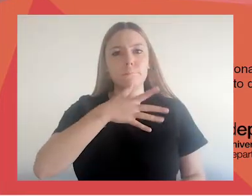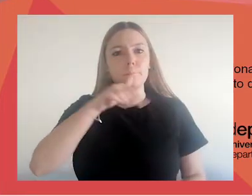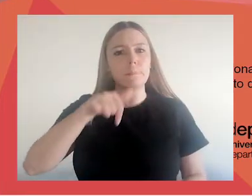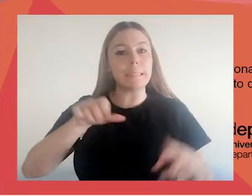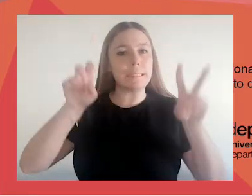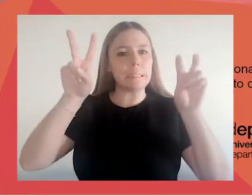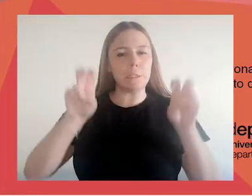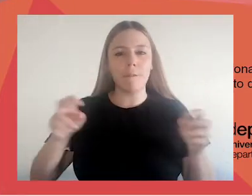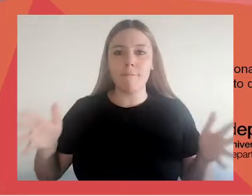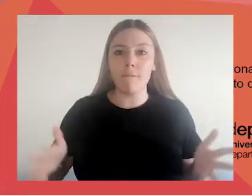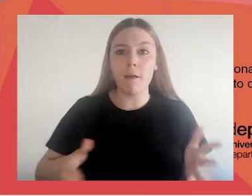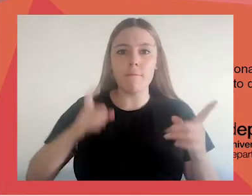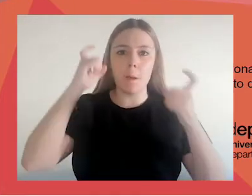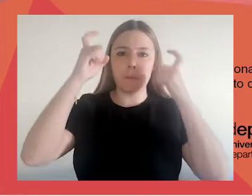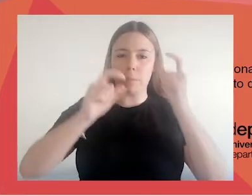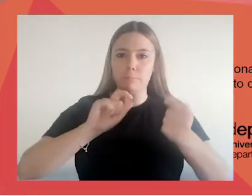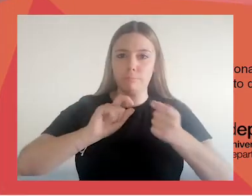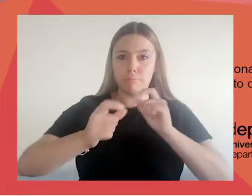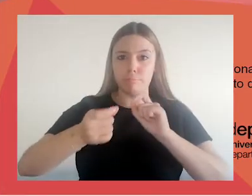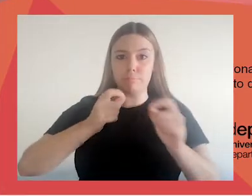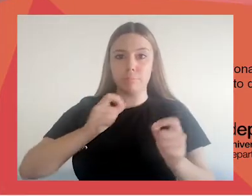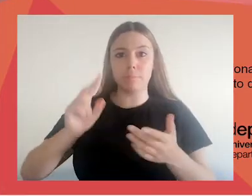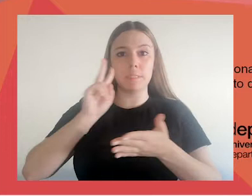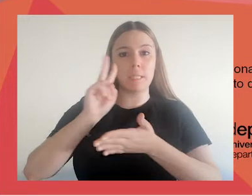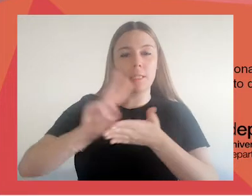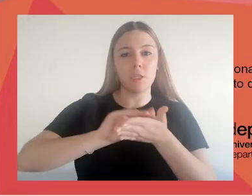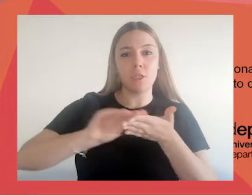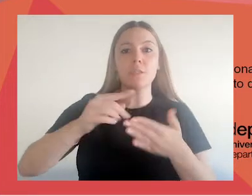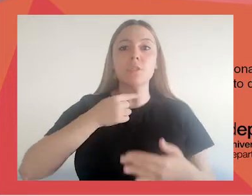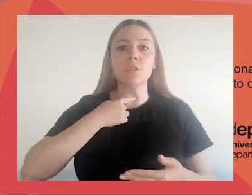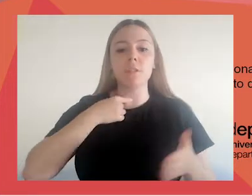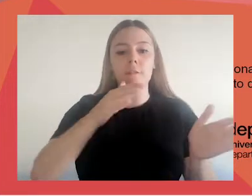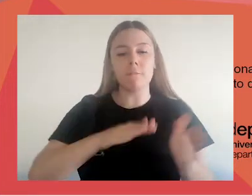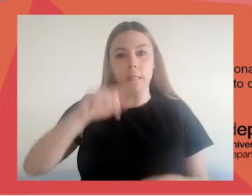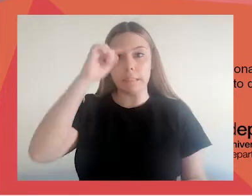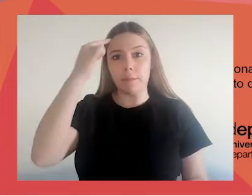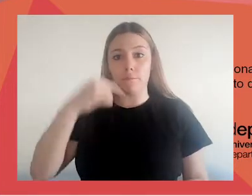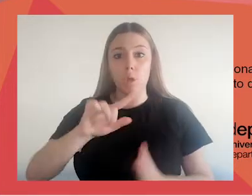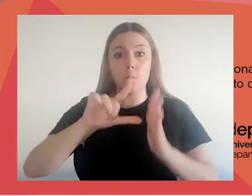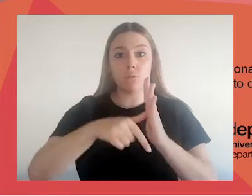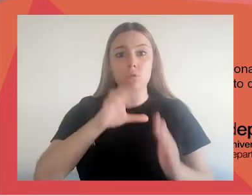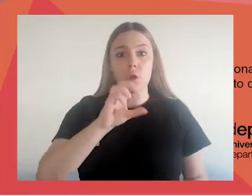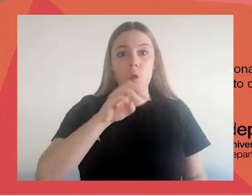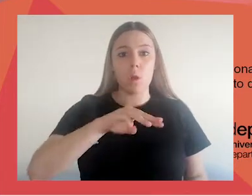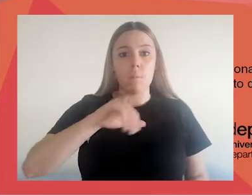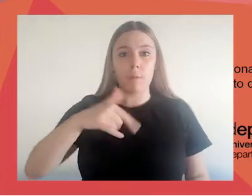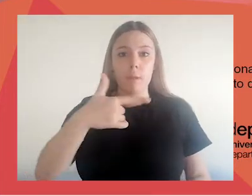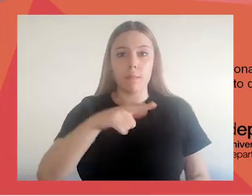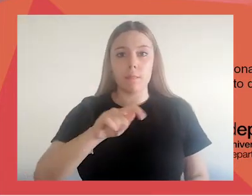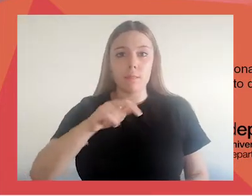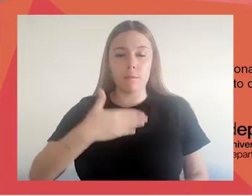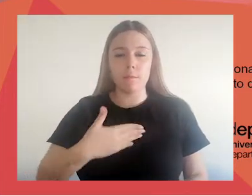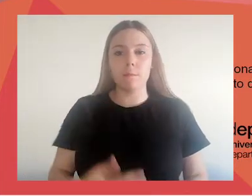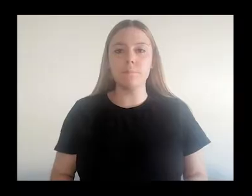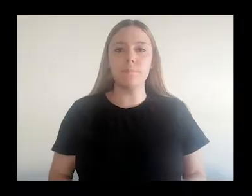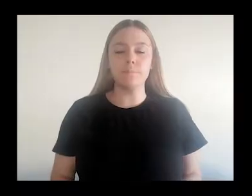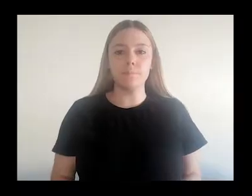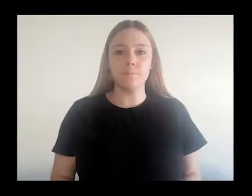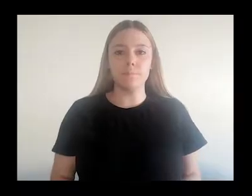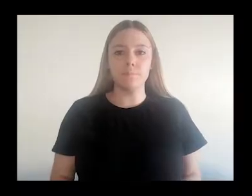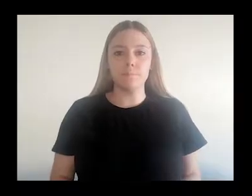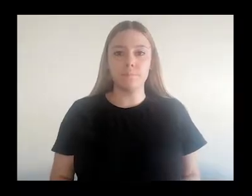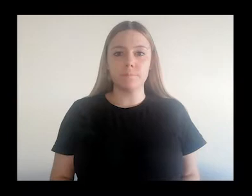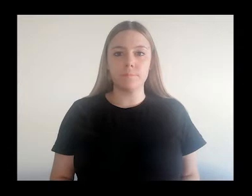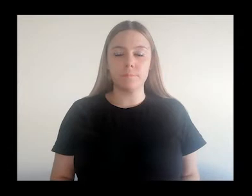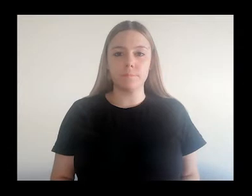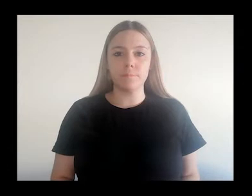O presente de comunicação intitula-se Promoção do Pensamento Crítico e de Literacia Digital em Tempos de Crise, o Projeto CoMMiTTEd.